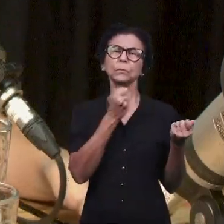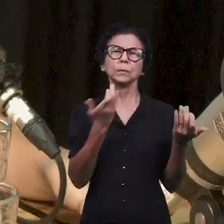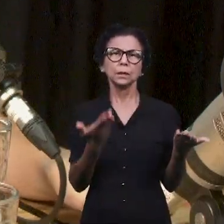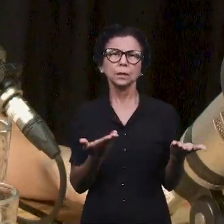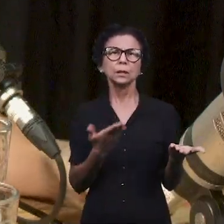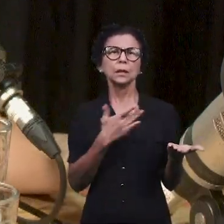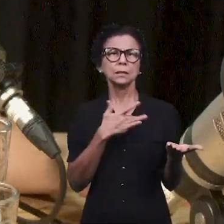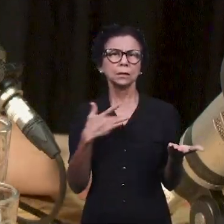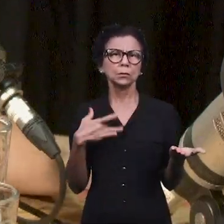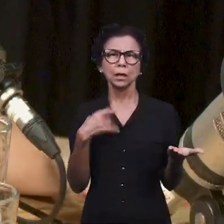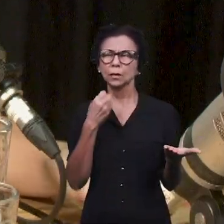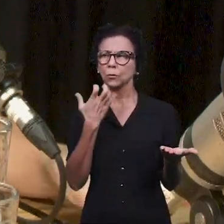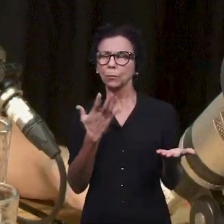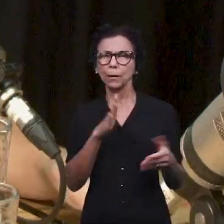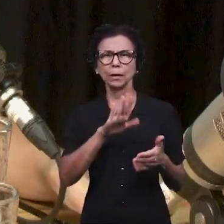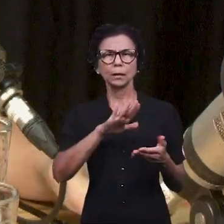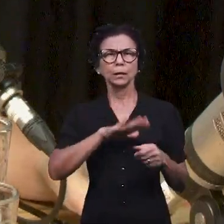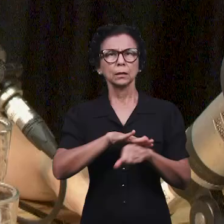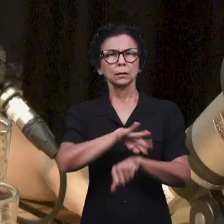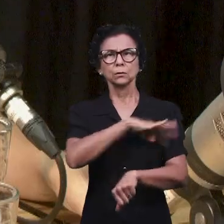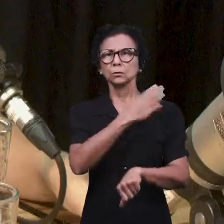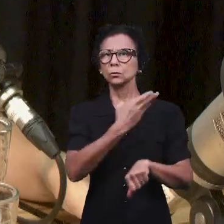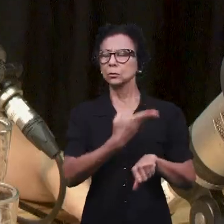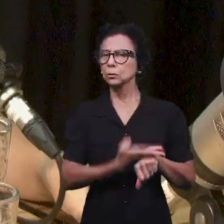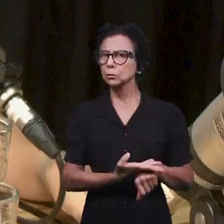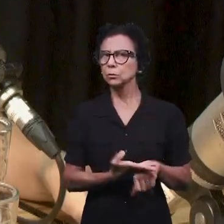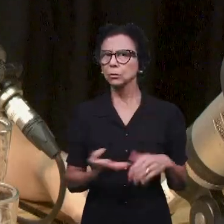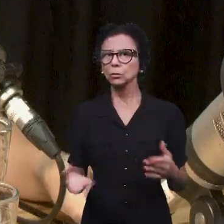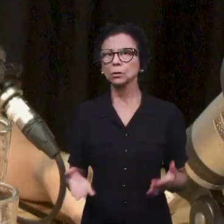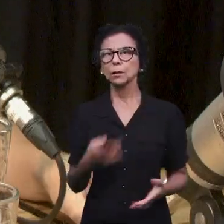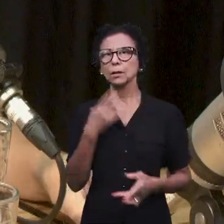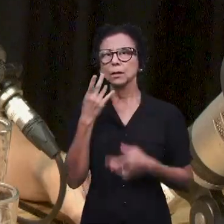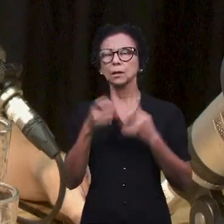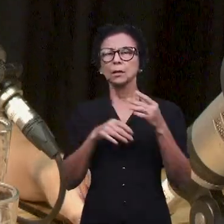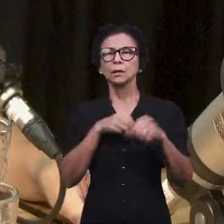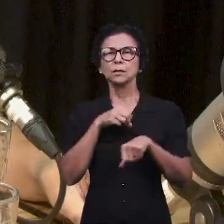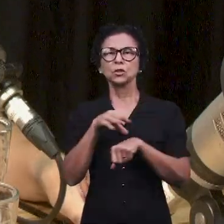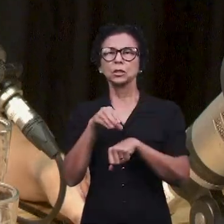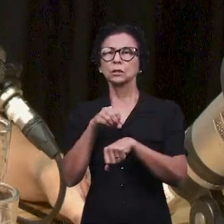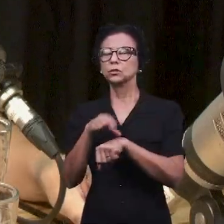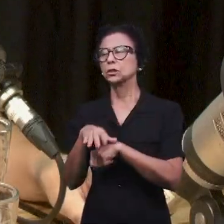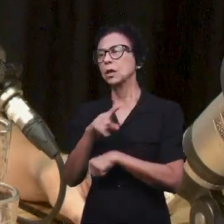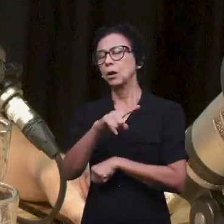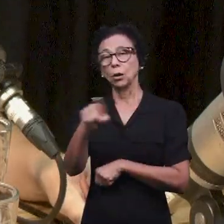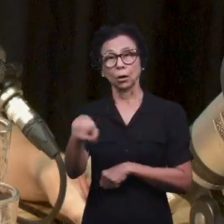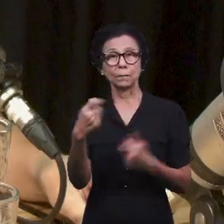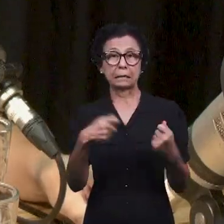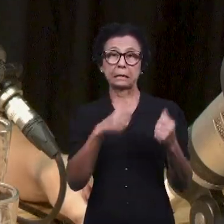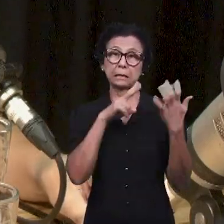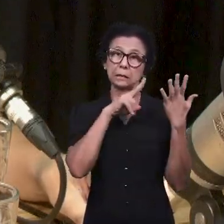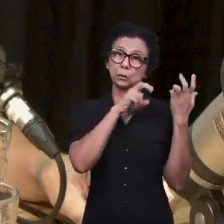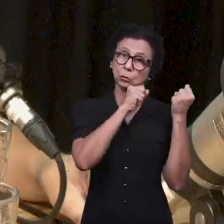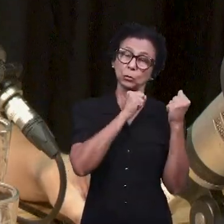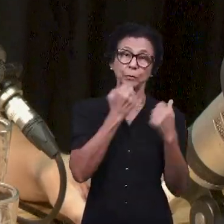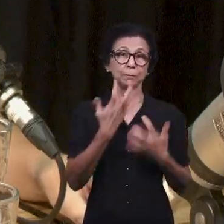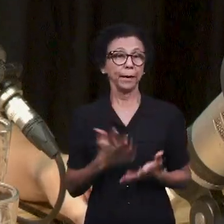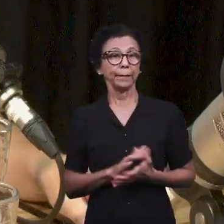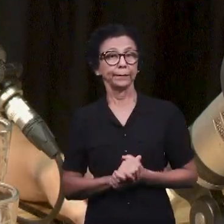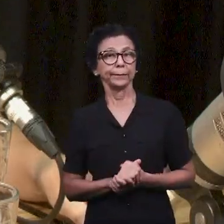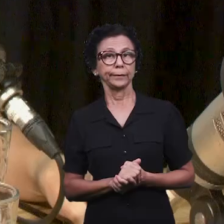dormida. Então, assim, a gente vê que além de só falar aqui, né, para você dormir bem, para você comer